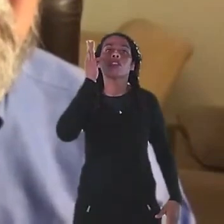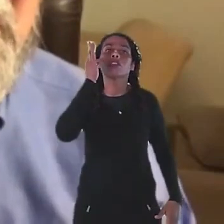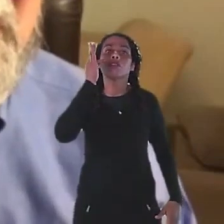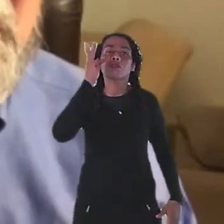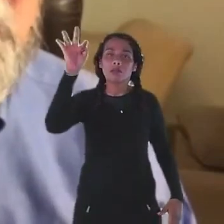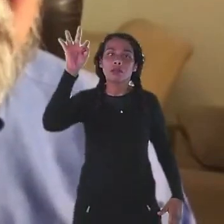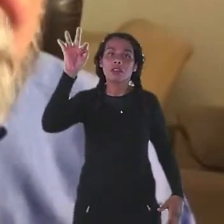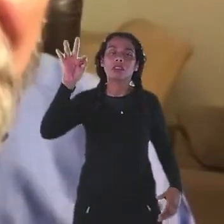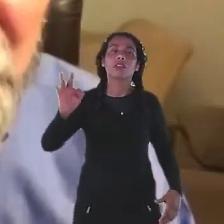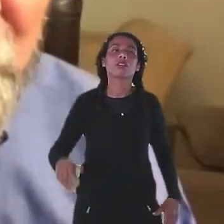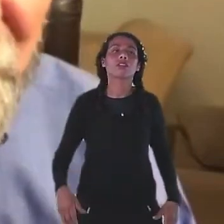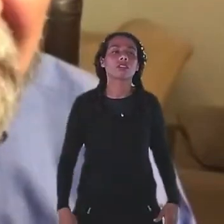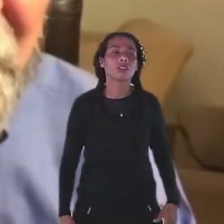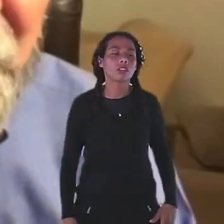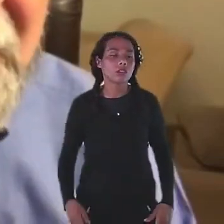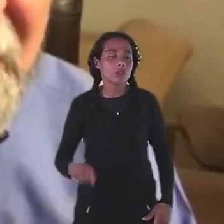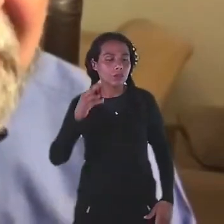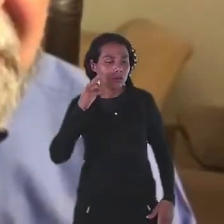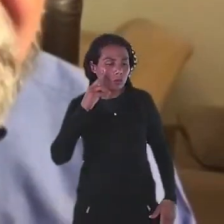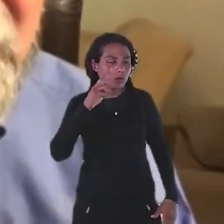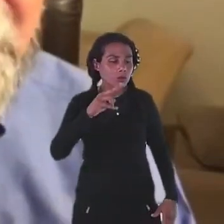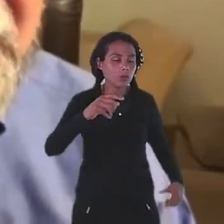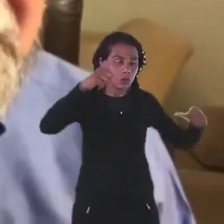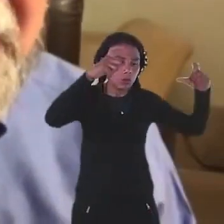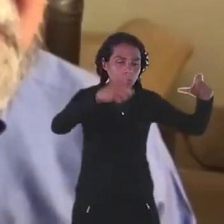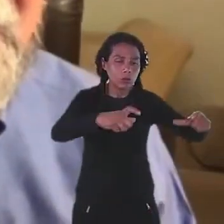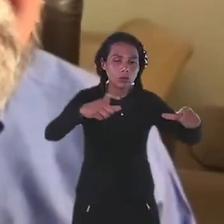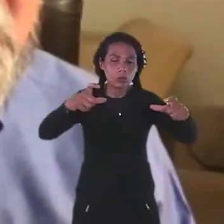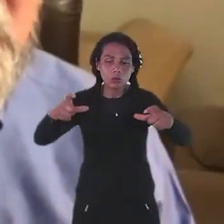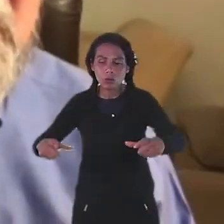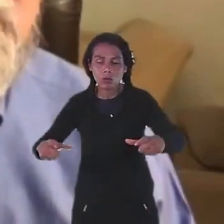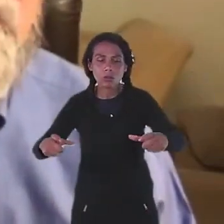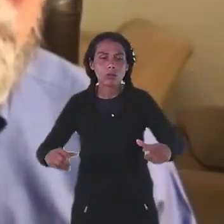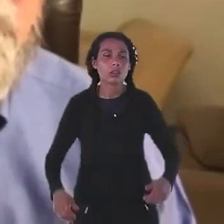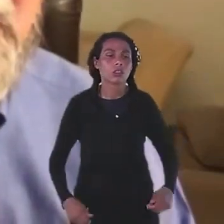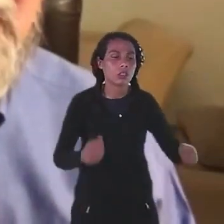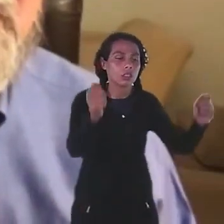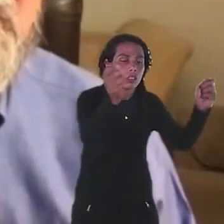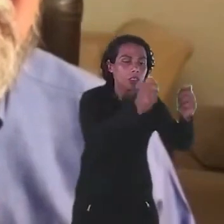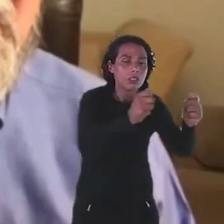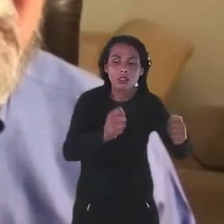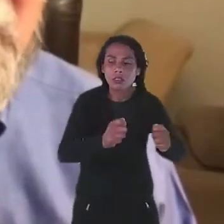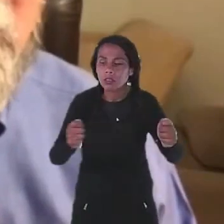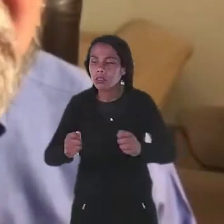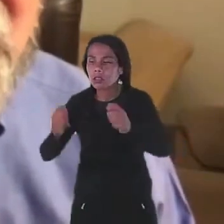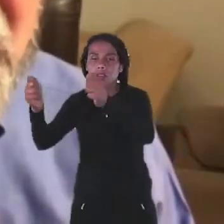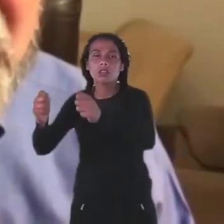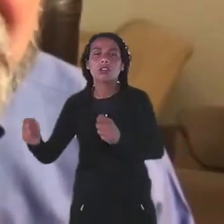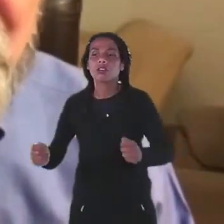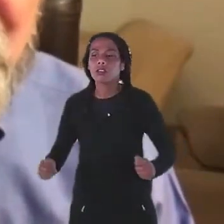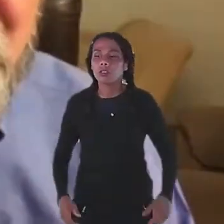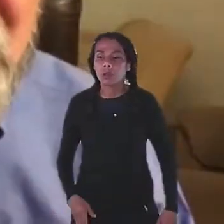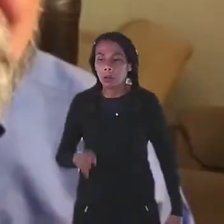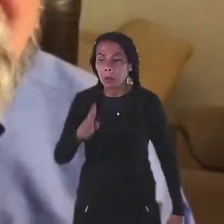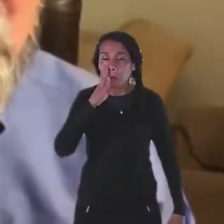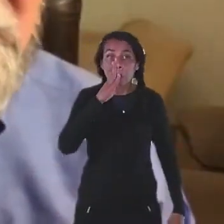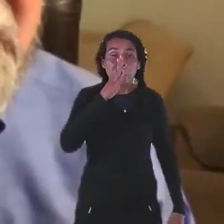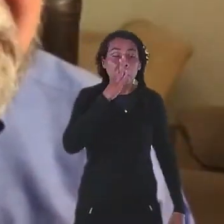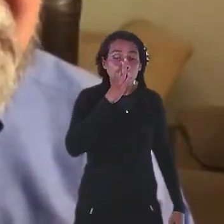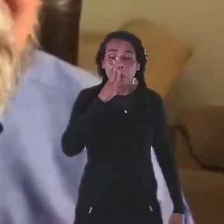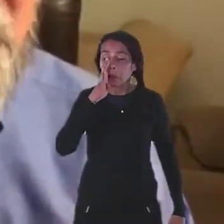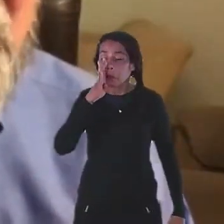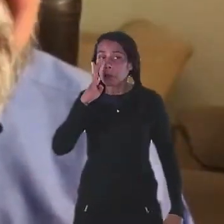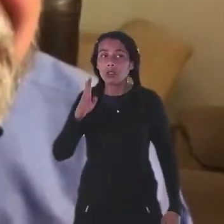viveram, e para ver os lugares onde eles literalmente pintaram, né, para sentir o que era estar olhando lá